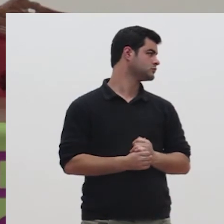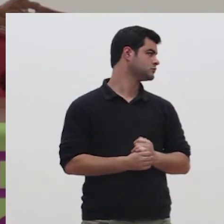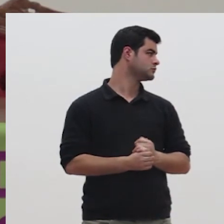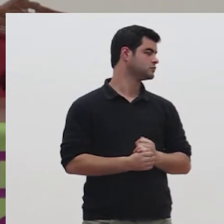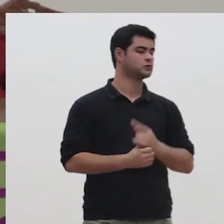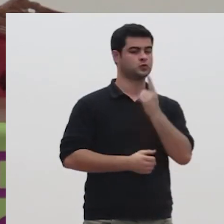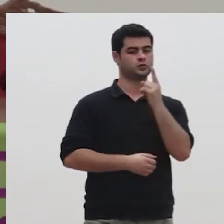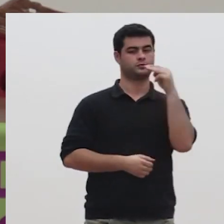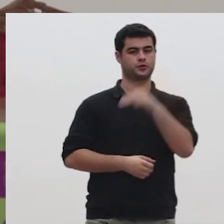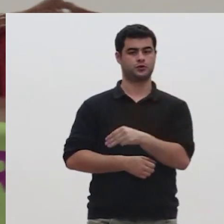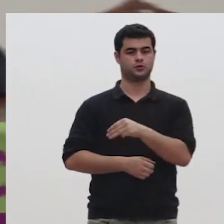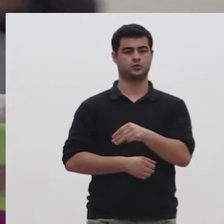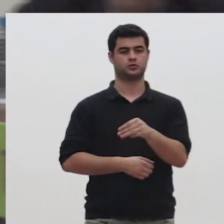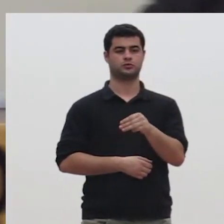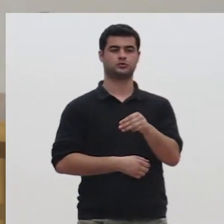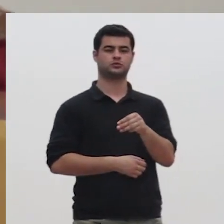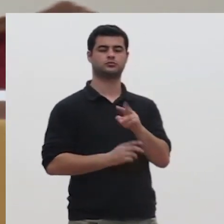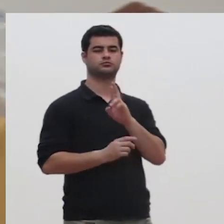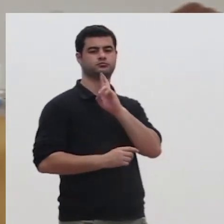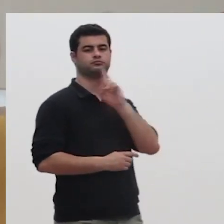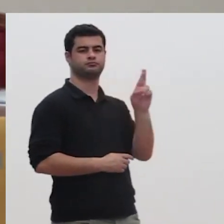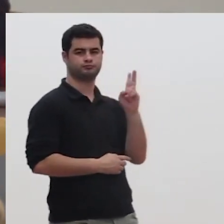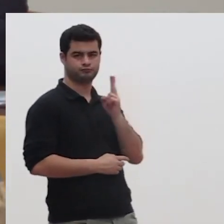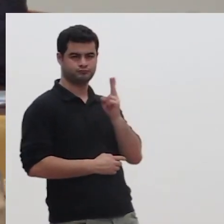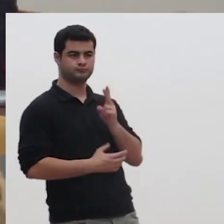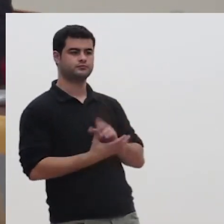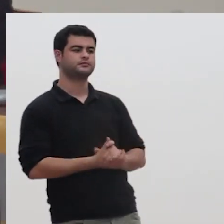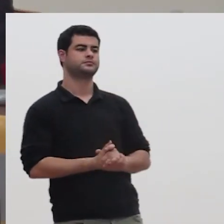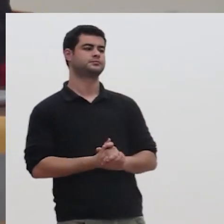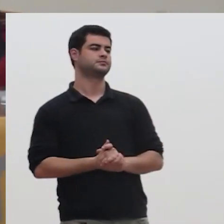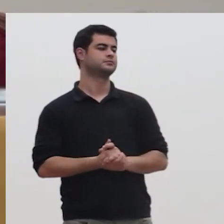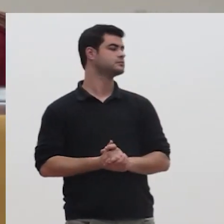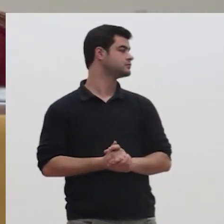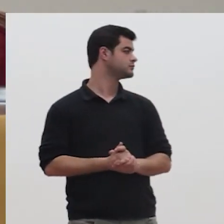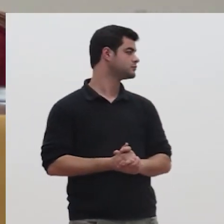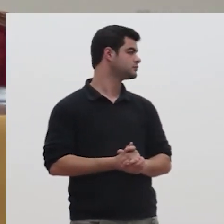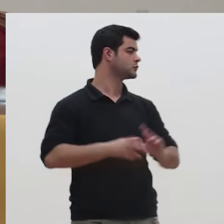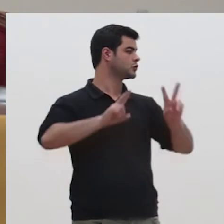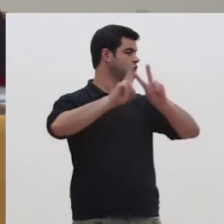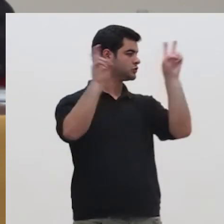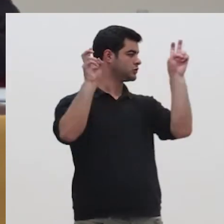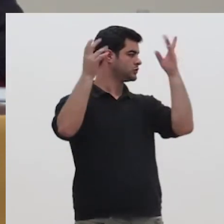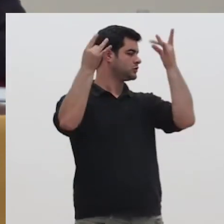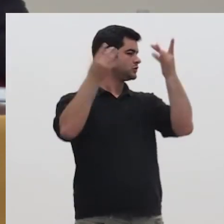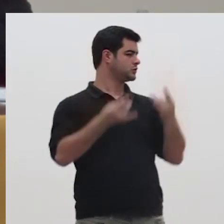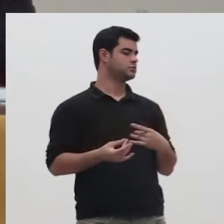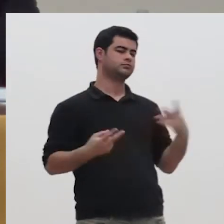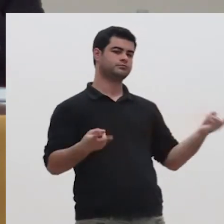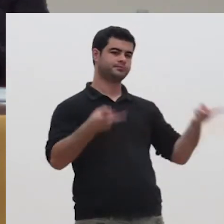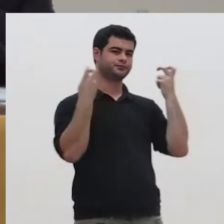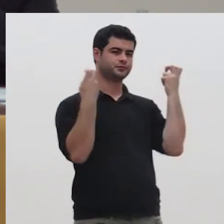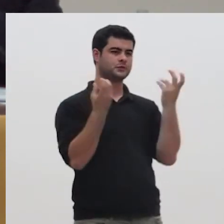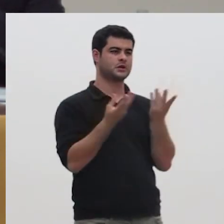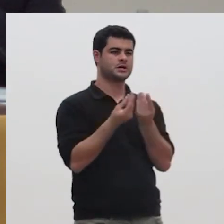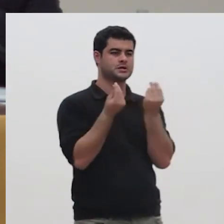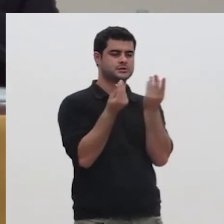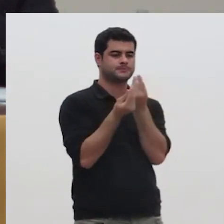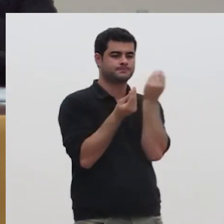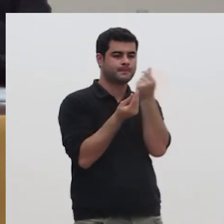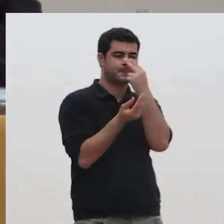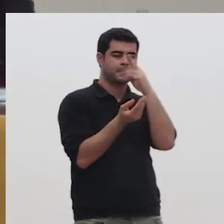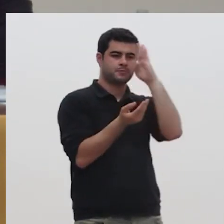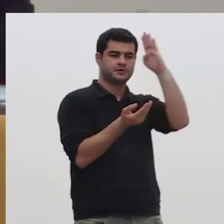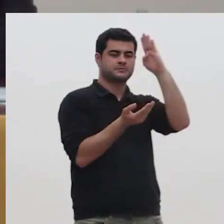Um minuto para a réplica. Bom, a questão toda, já deu para ver que a essência do problema não